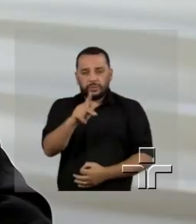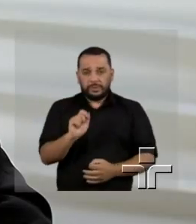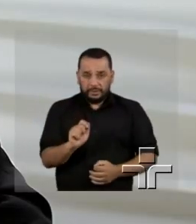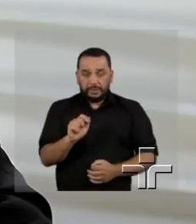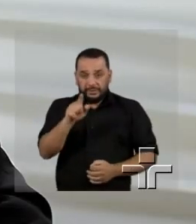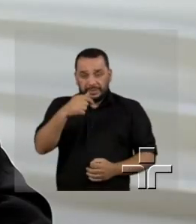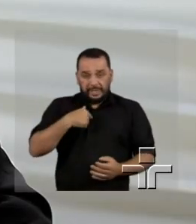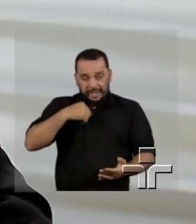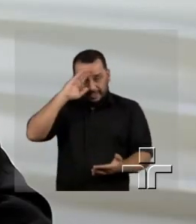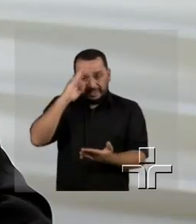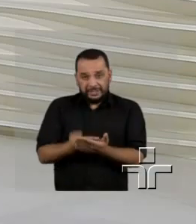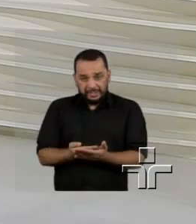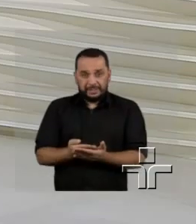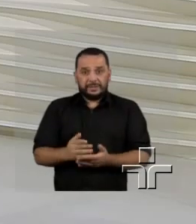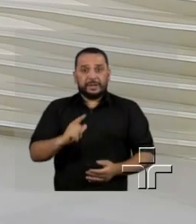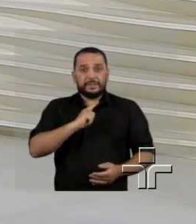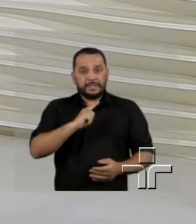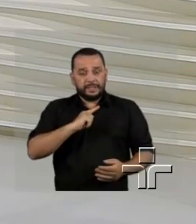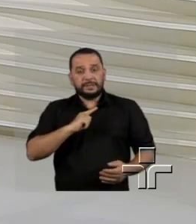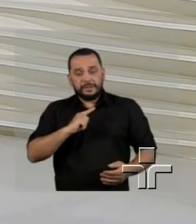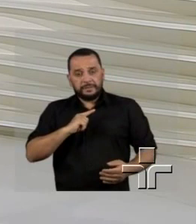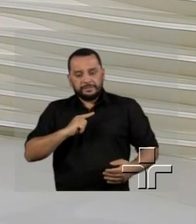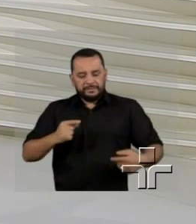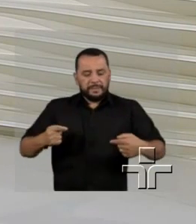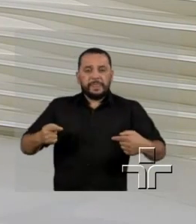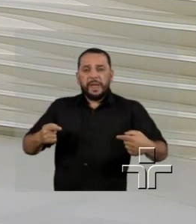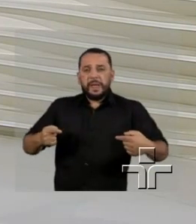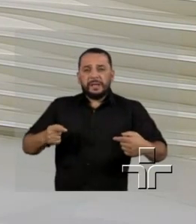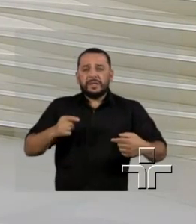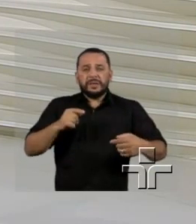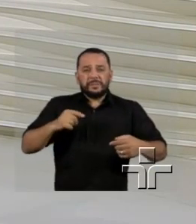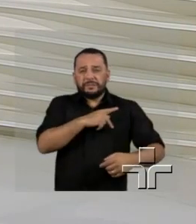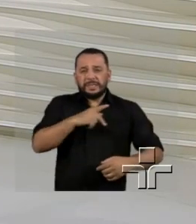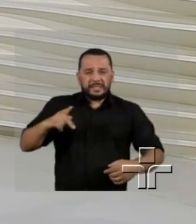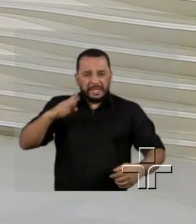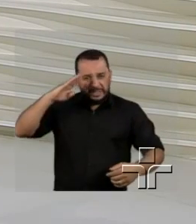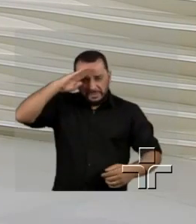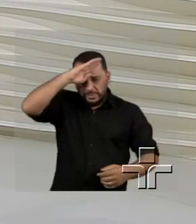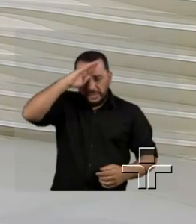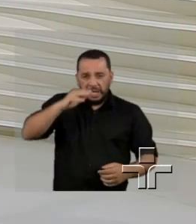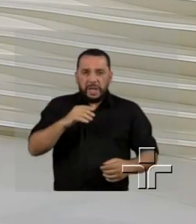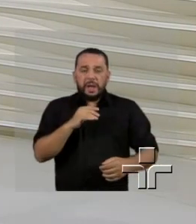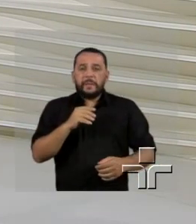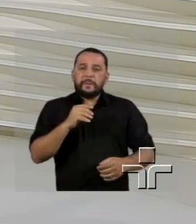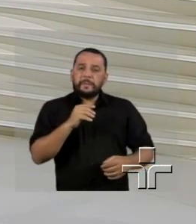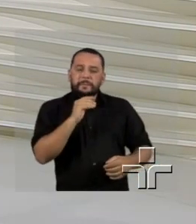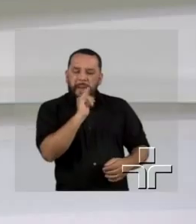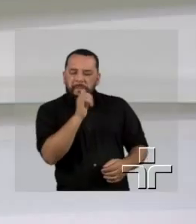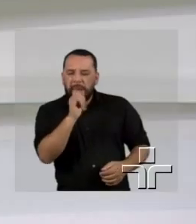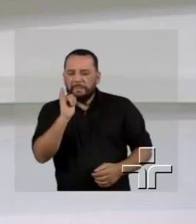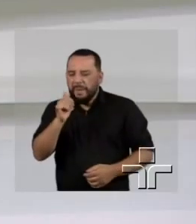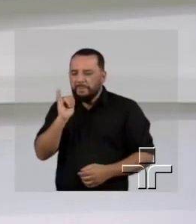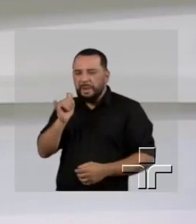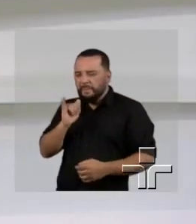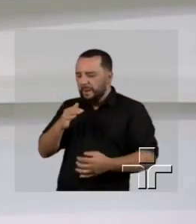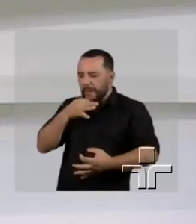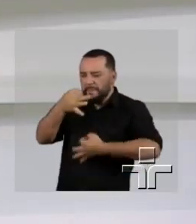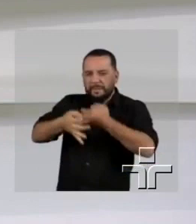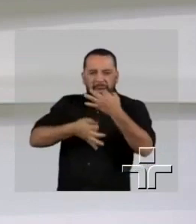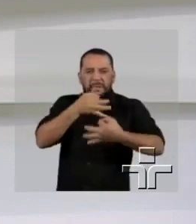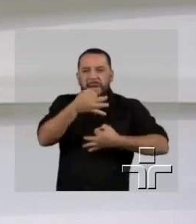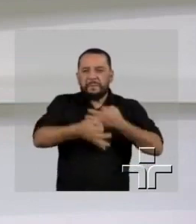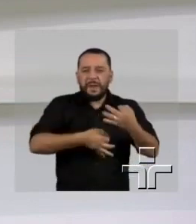acontecimentos ali ao longo de mais ou menos um mês, né? Com ataques de grupos ideológicos e